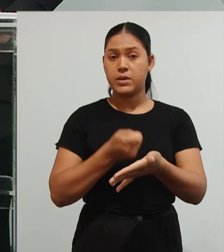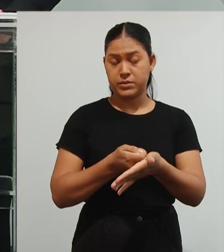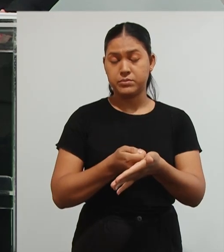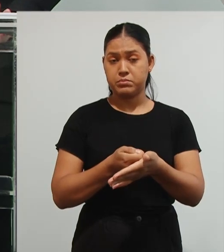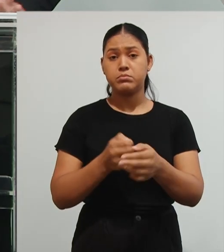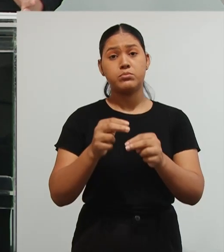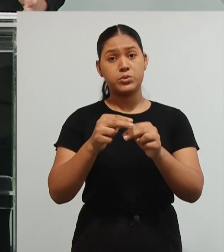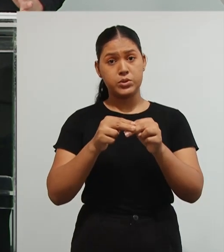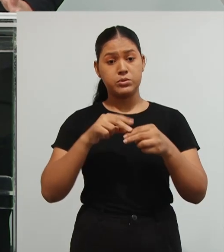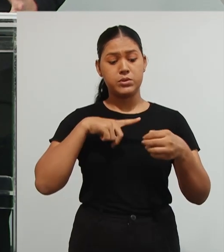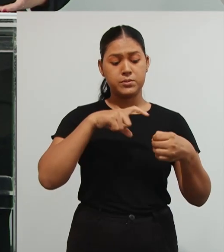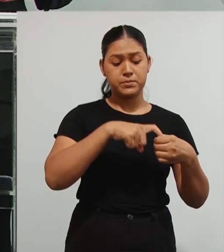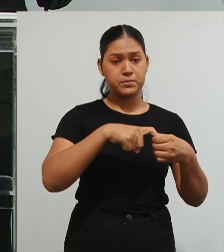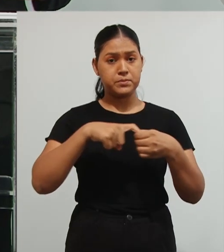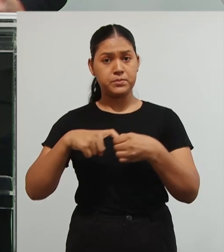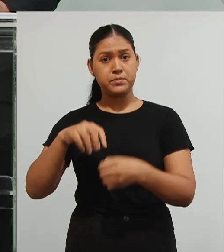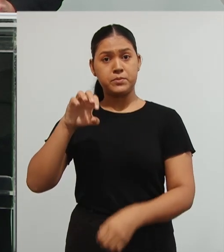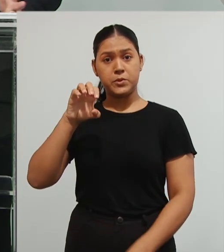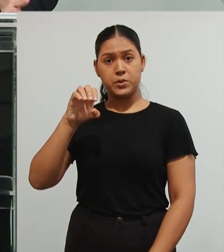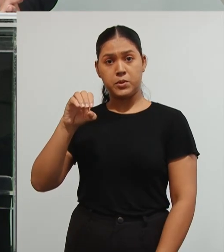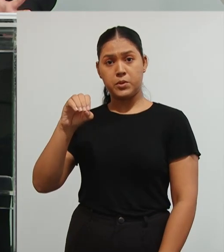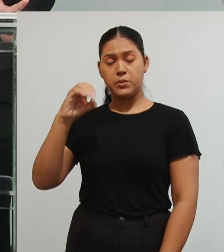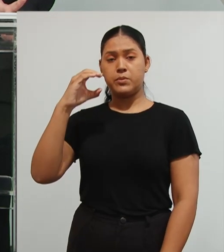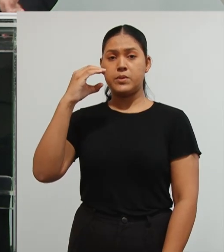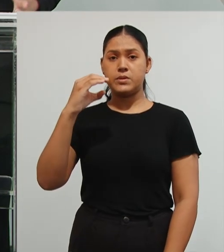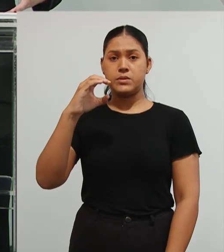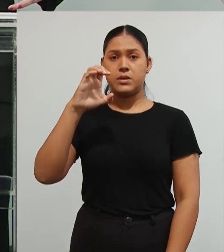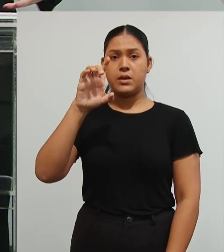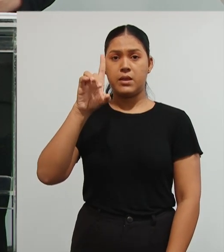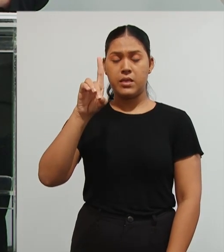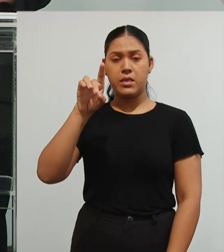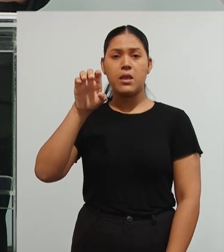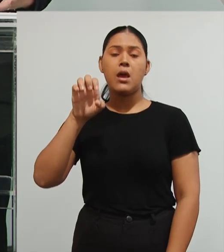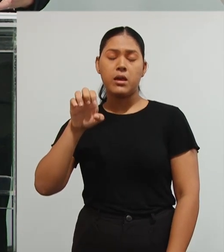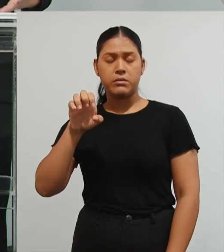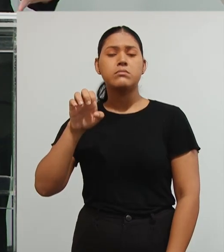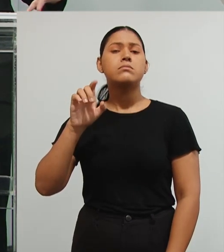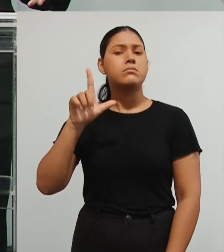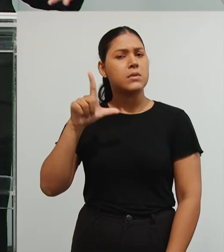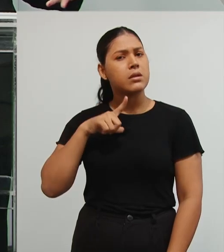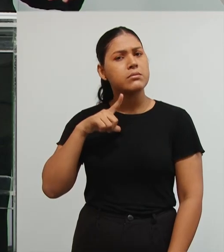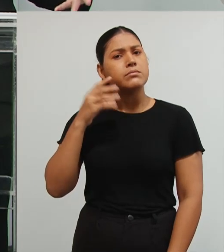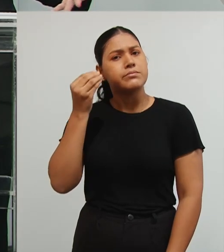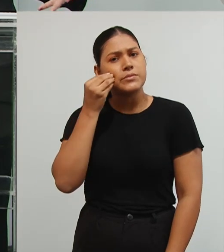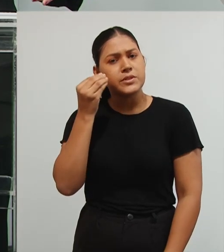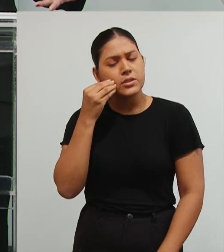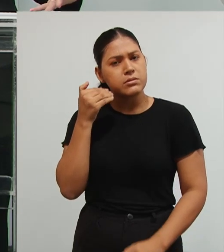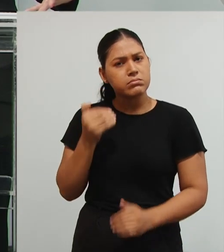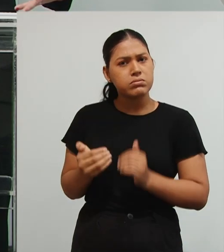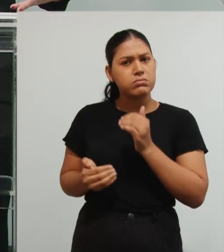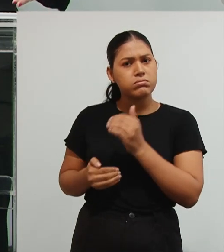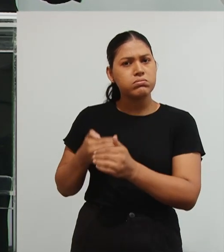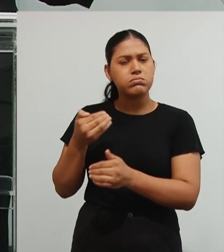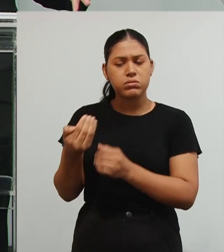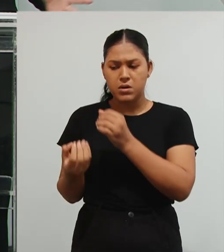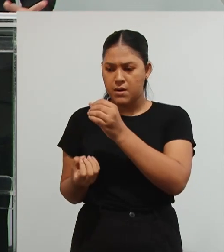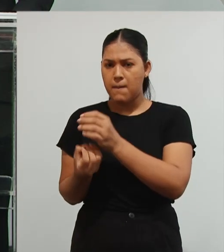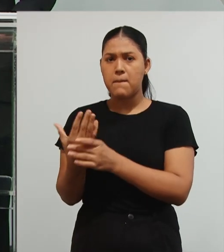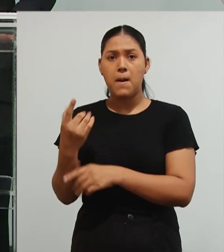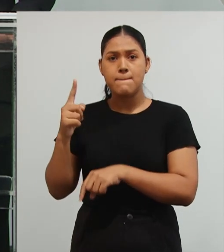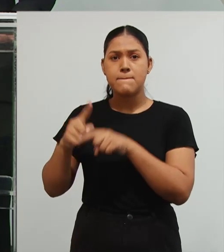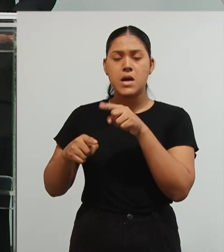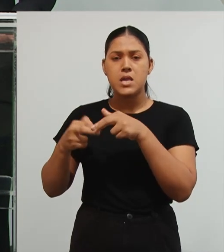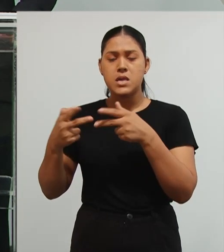trazer estudos para trazer propostas de melhoria nesses setores. Algumas reformas na educação, por exemplo, tentando criar o segundo grau integrado,